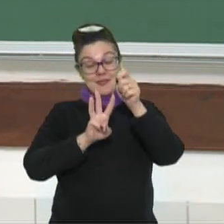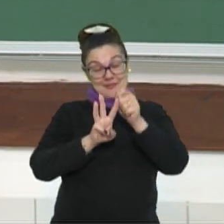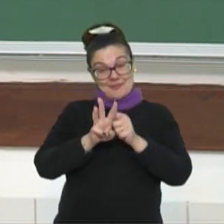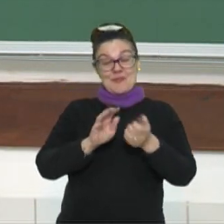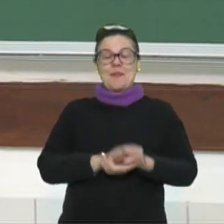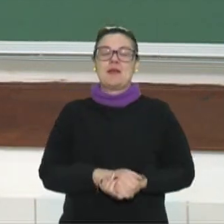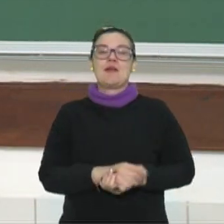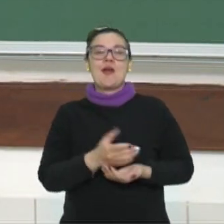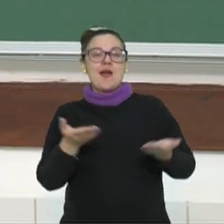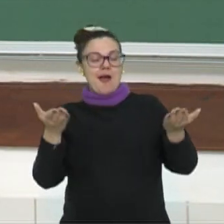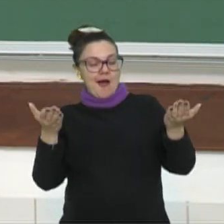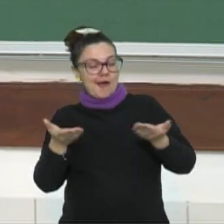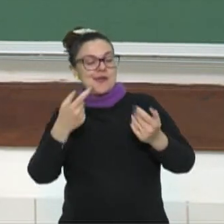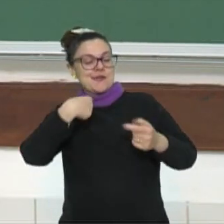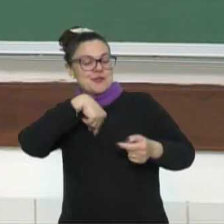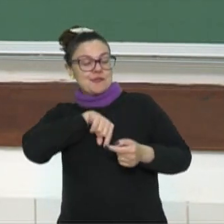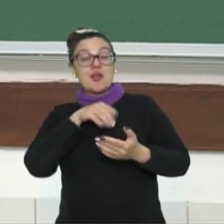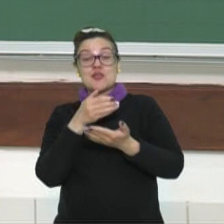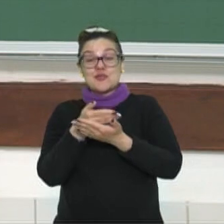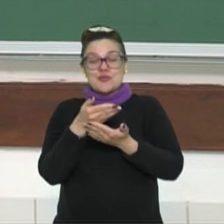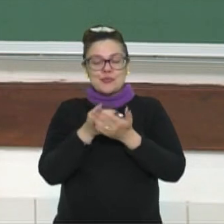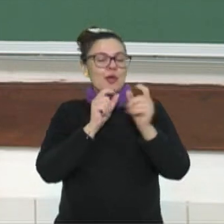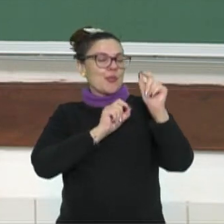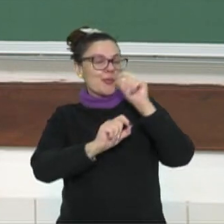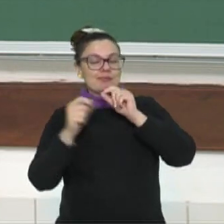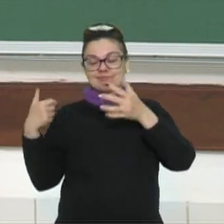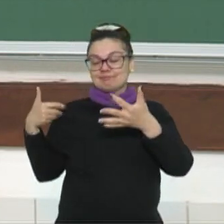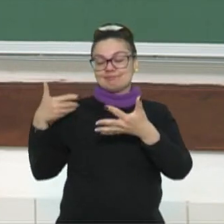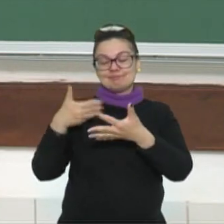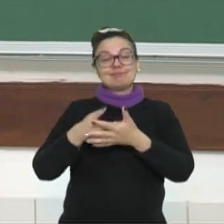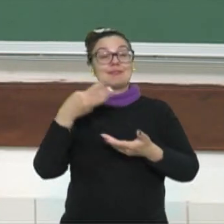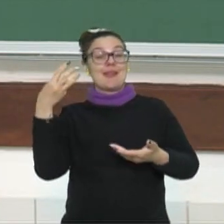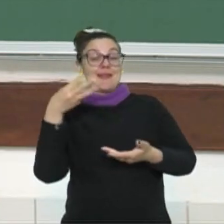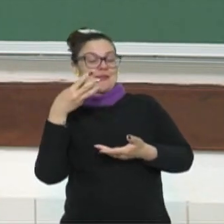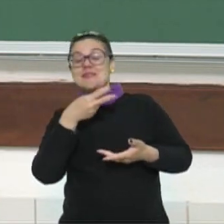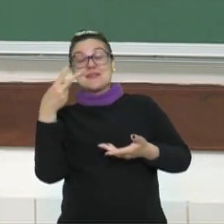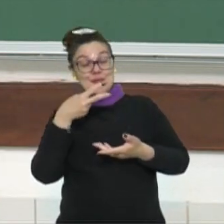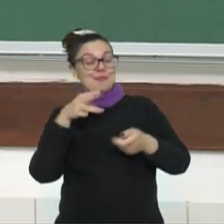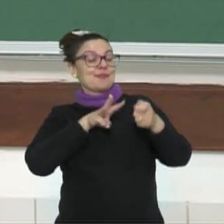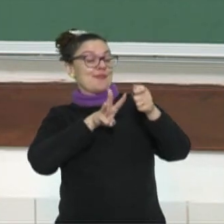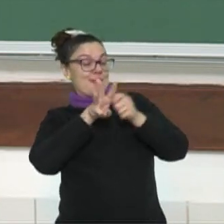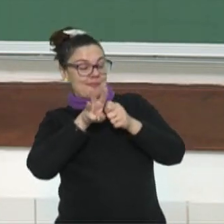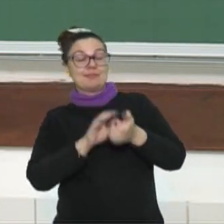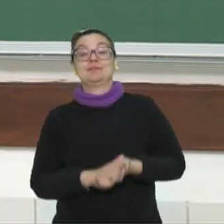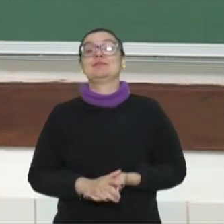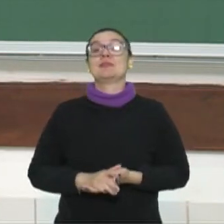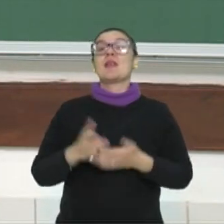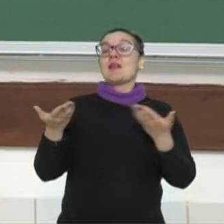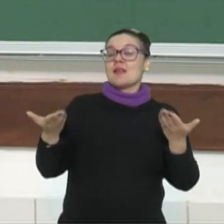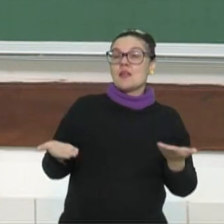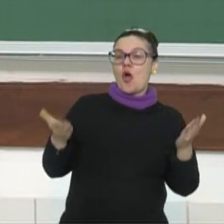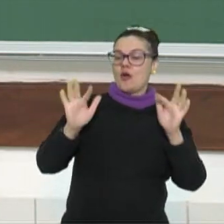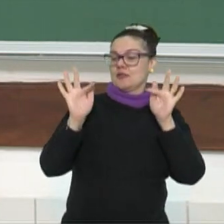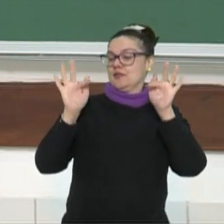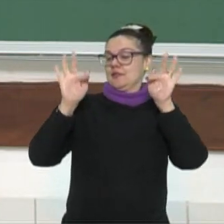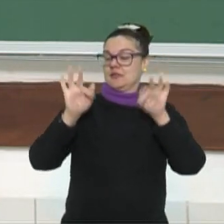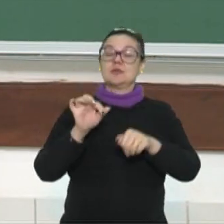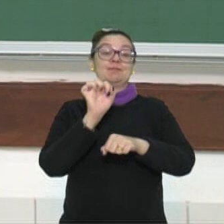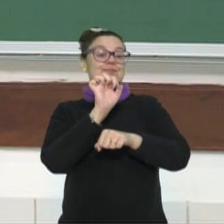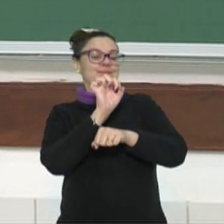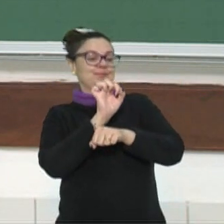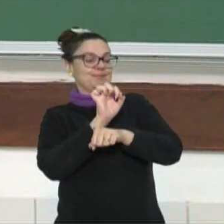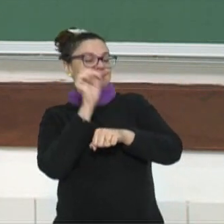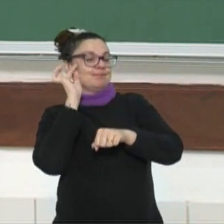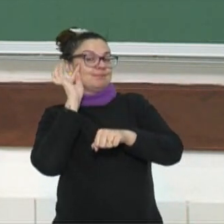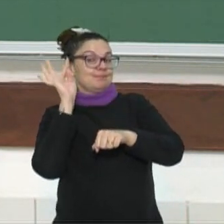nós vamos rever os conteúdos desse segundo trimestre. Então, chegando agora no final do segundo trimestre, nós vamos parar um pouquinho,